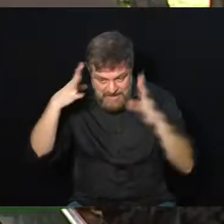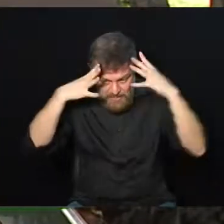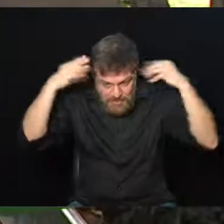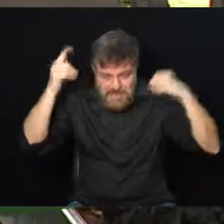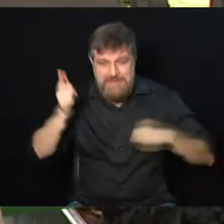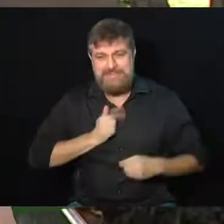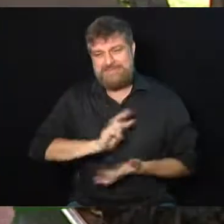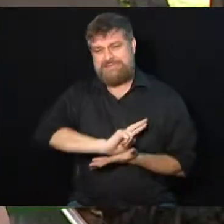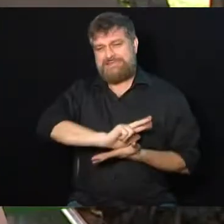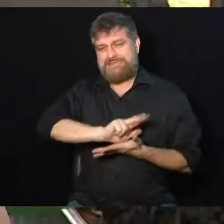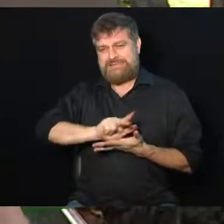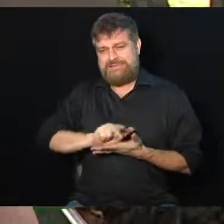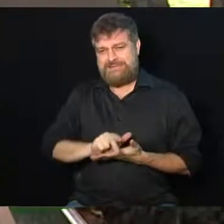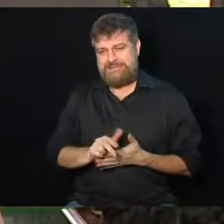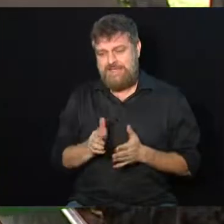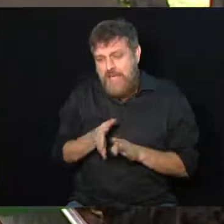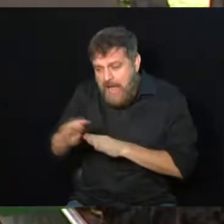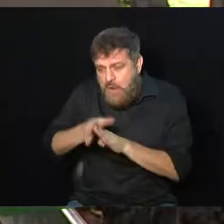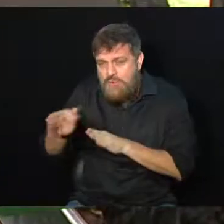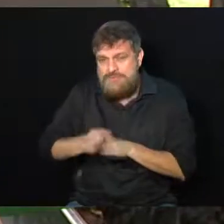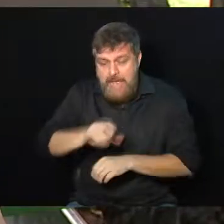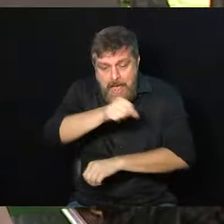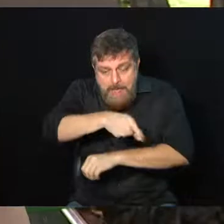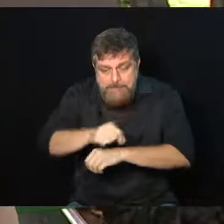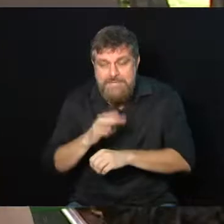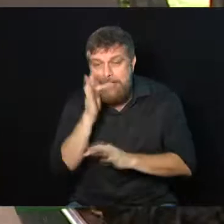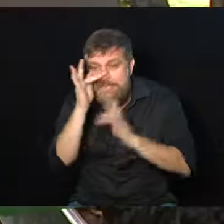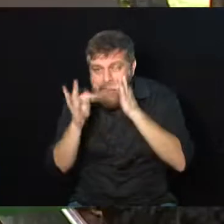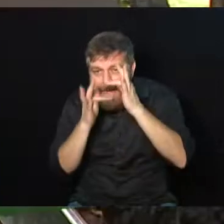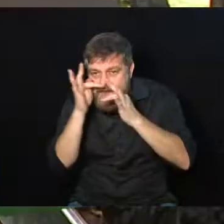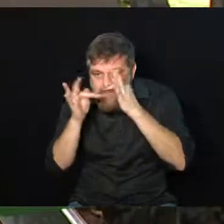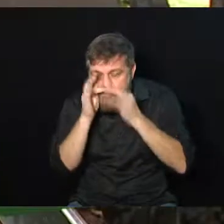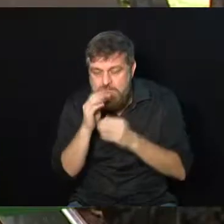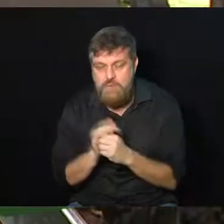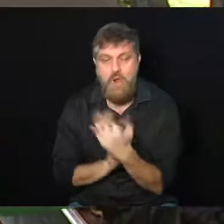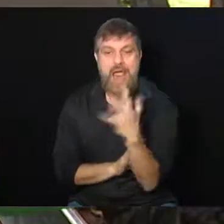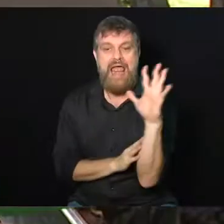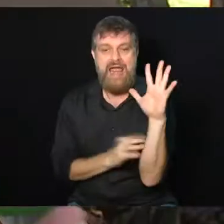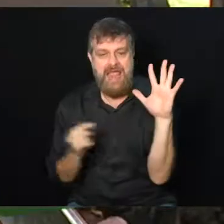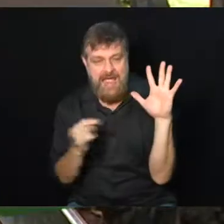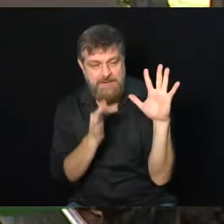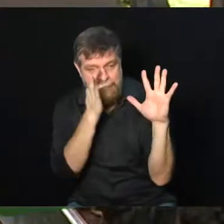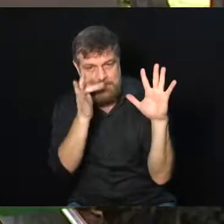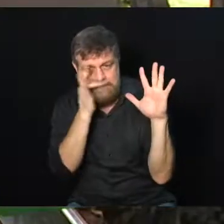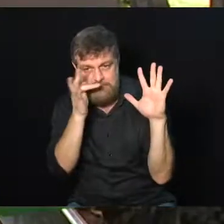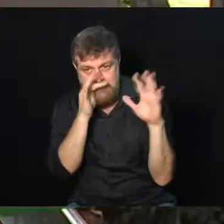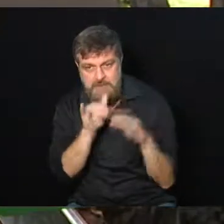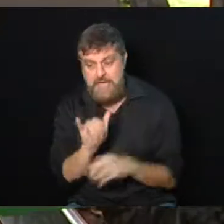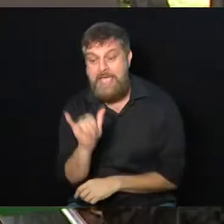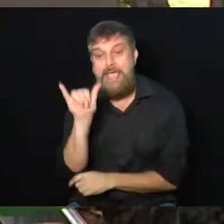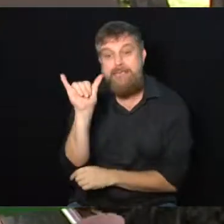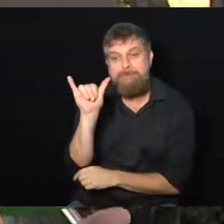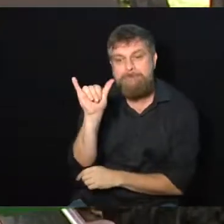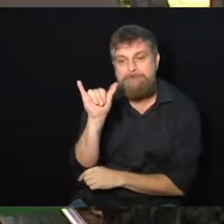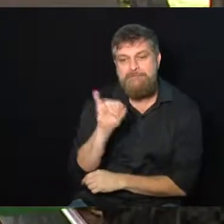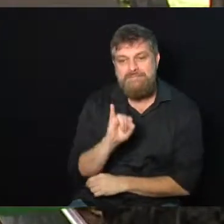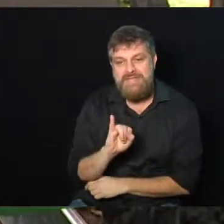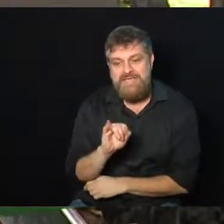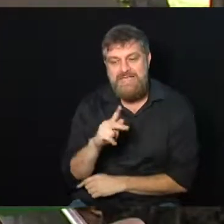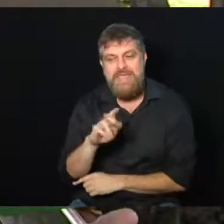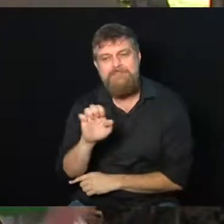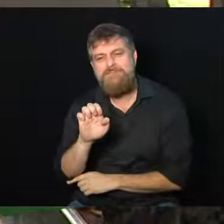ou seja, plante uma flor, plante árvores que sejam amigas das abelhas. Os ipês também são uns e eles quando florescem